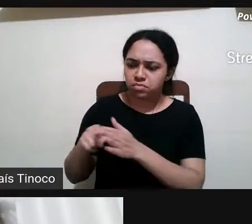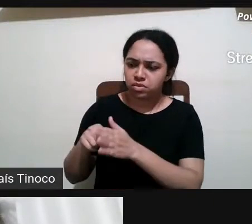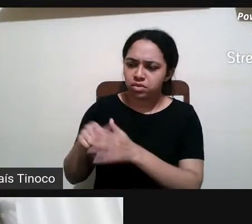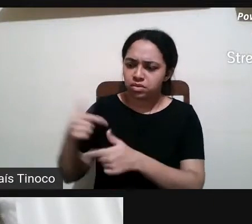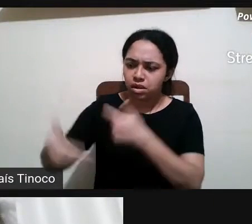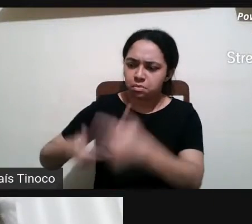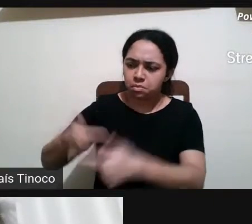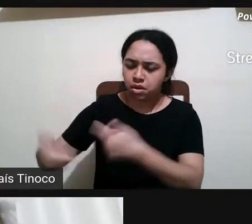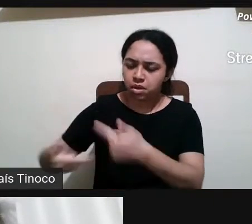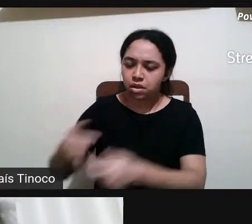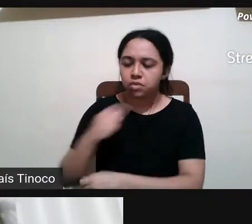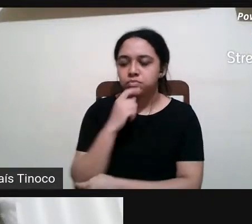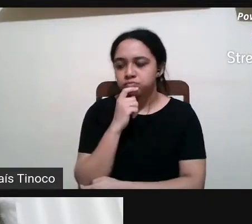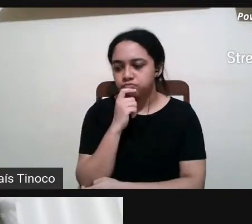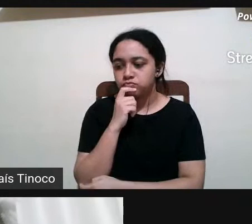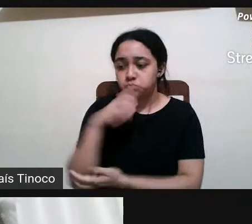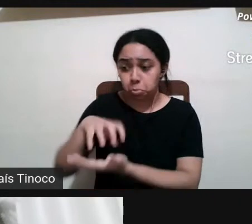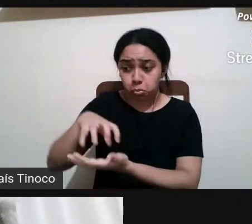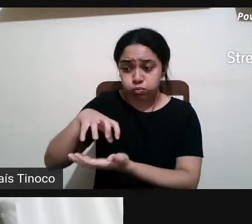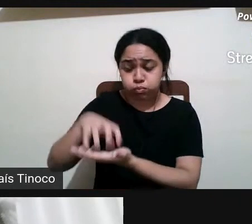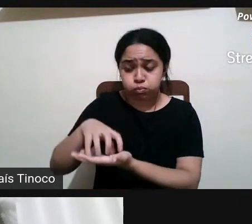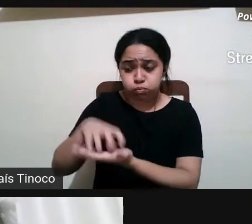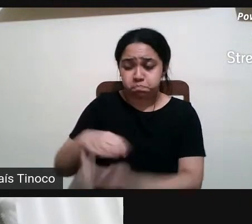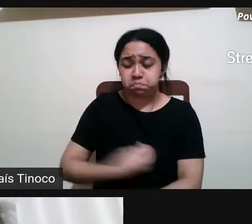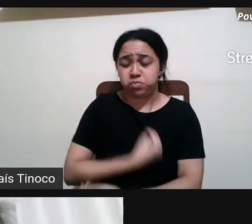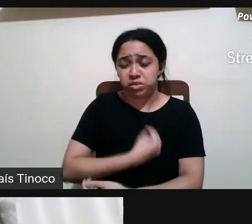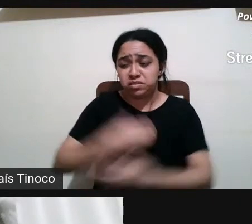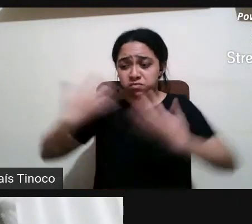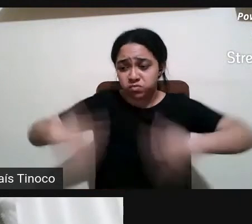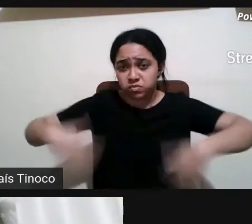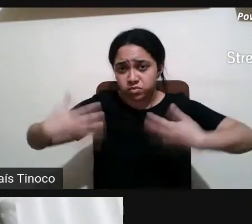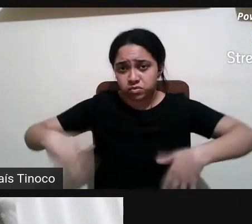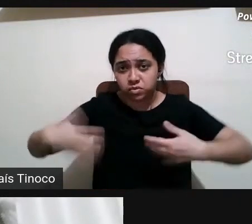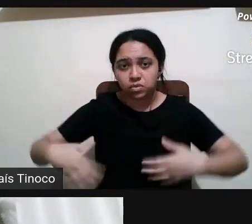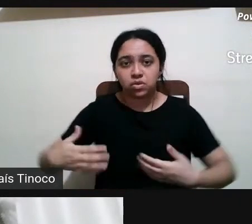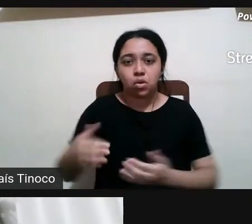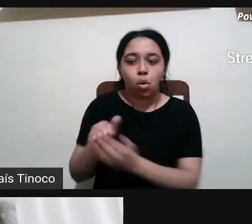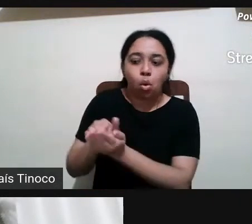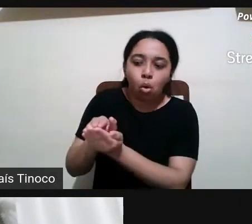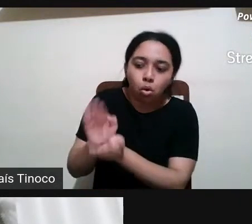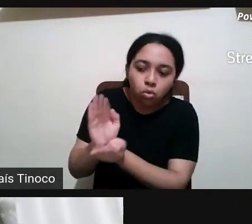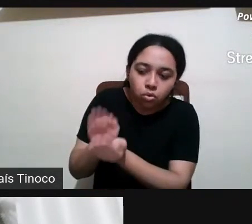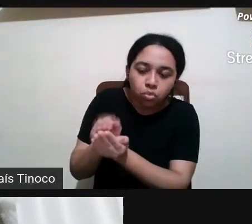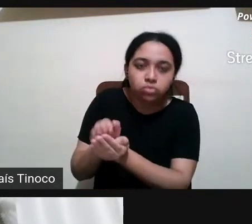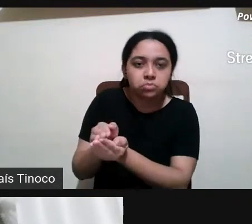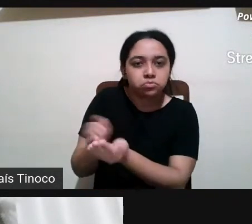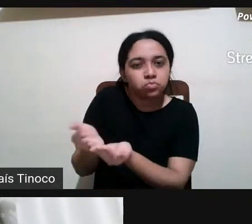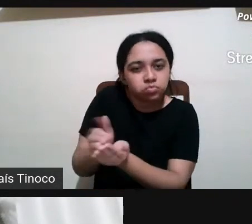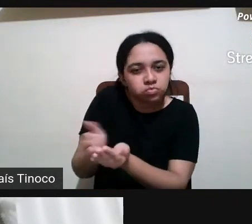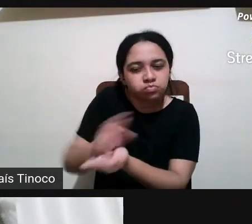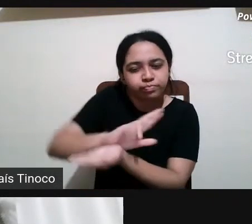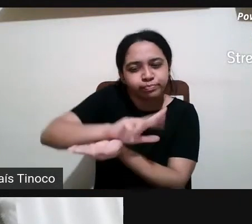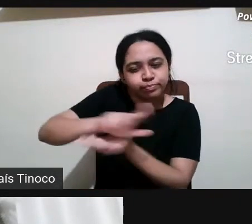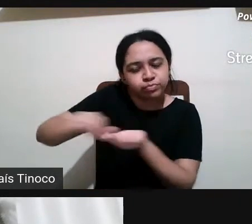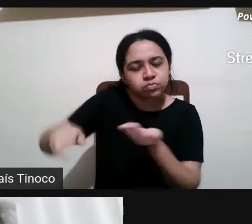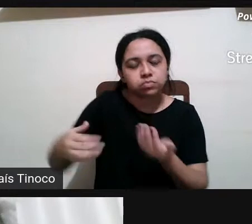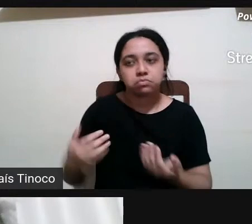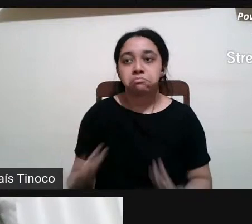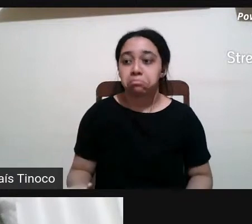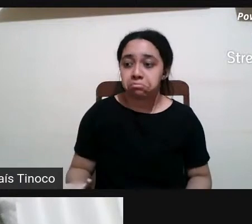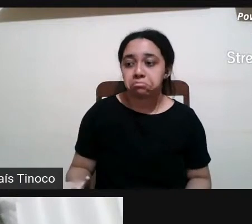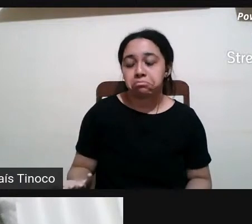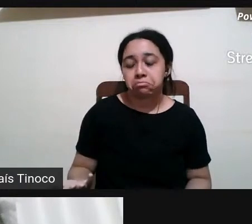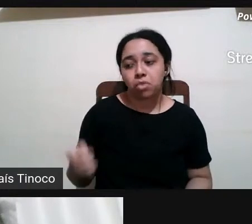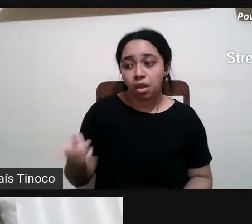concentrações de microplásticas altíssimas por itens, por ostra ou por molusco, muito grandes. Então você fica assim, realmente